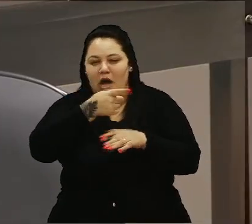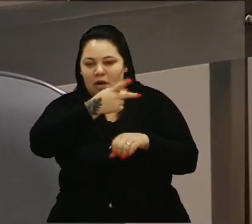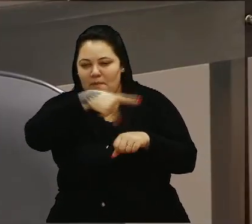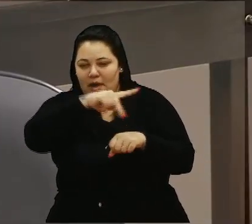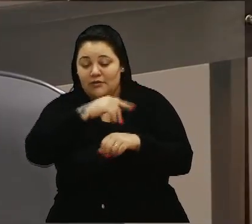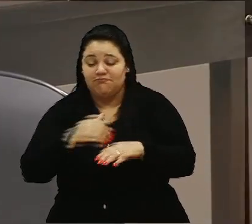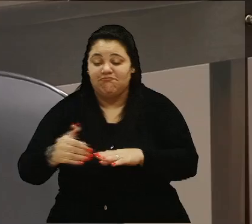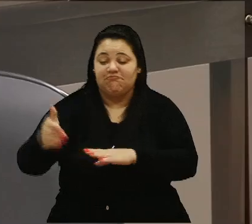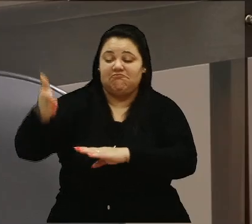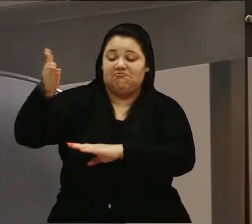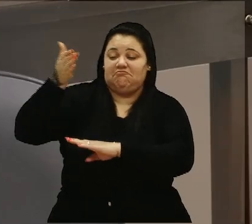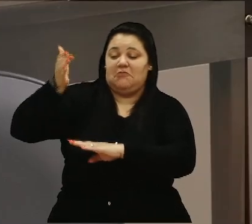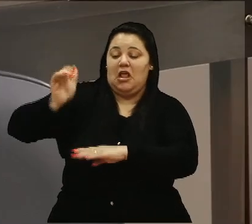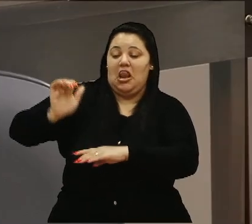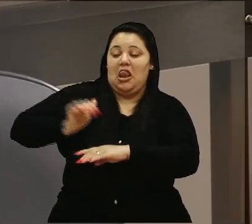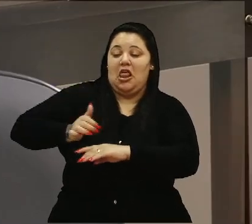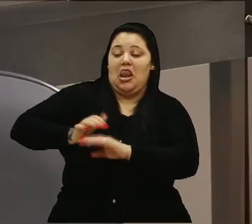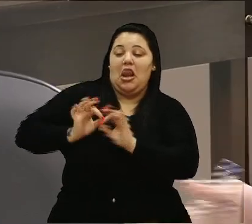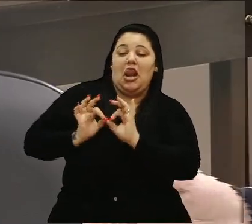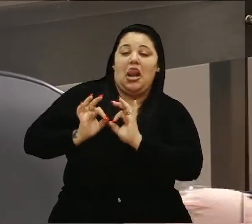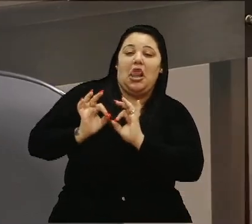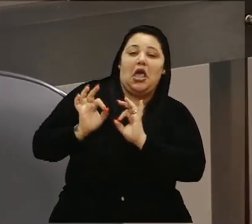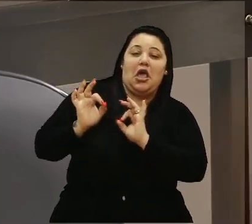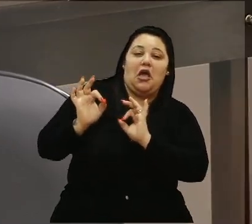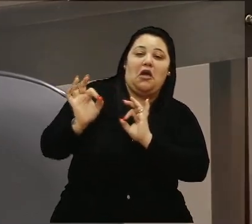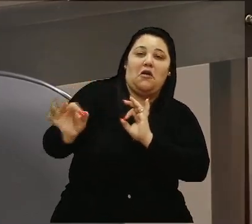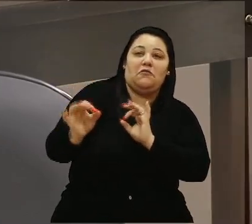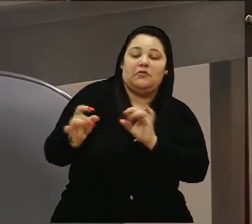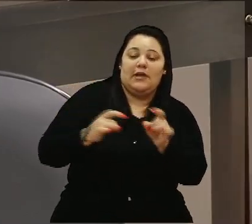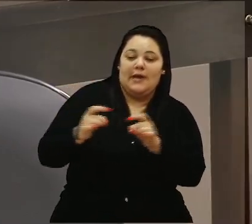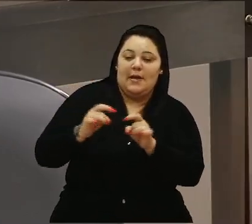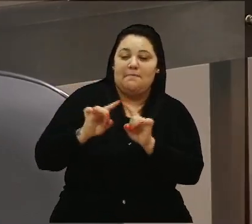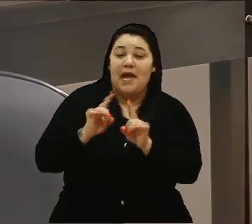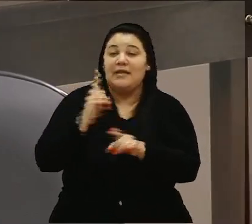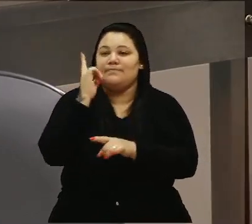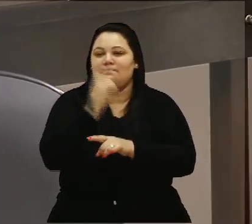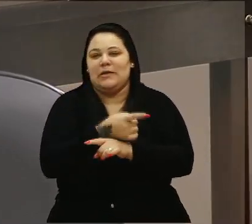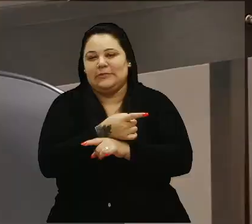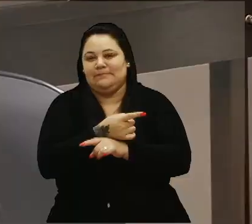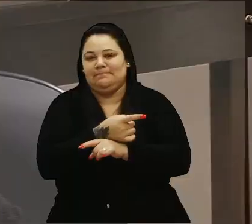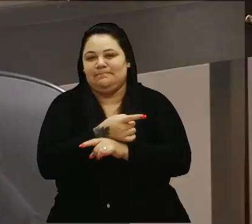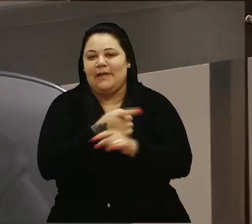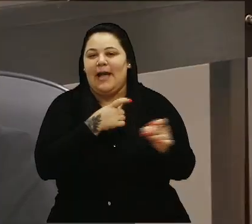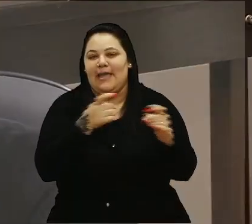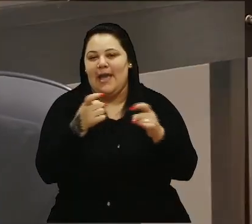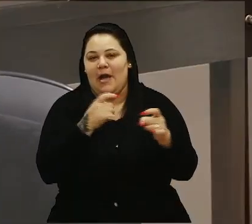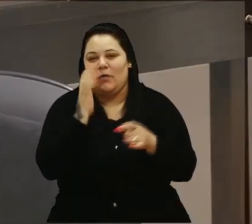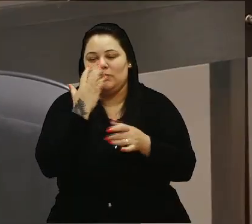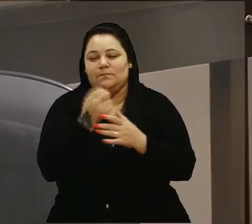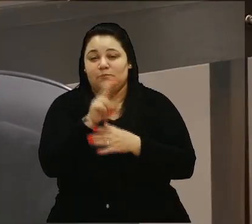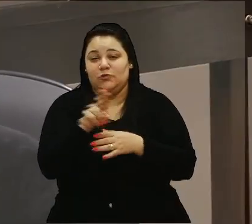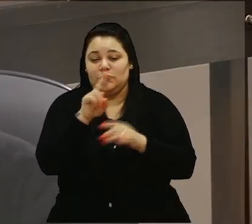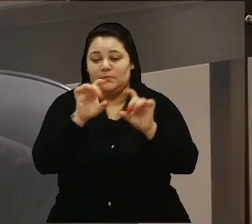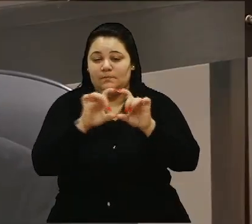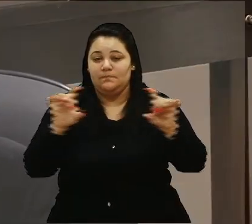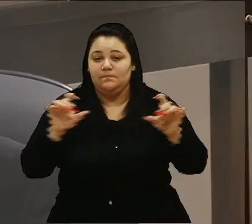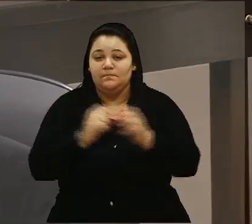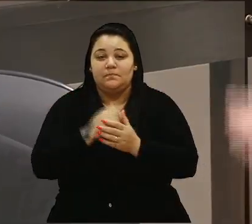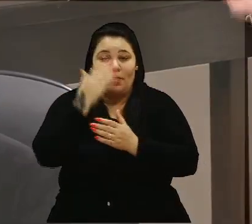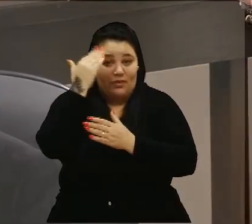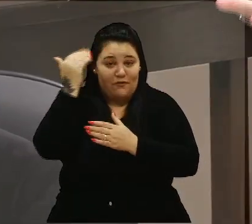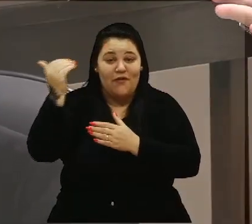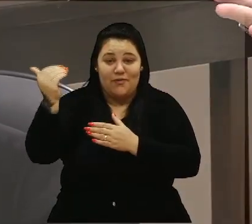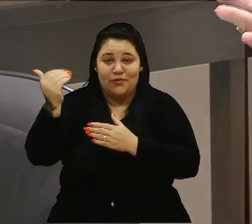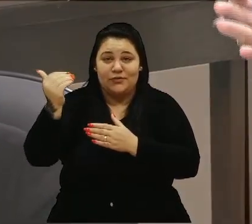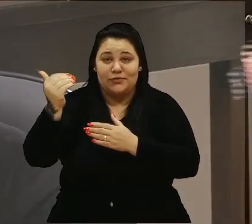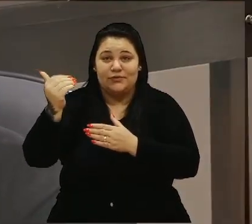de luxo, moram em hotéis de luxo bem longe lá da guerra, mas mandam o pessoal para a guerra. E aqui a gente usa uma frase, né? O famoso civis pacem